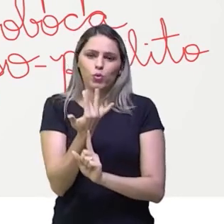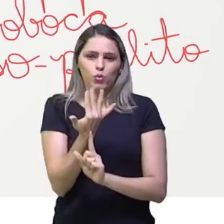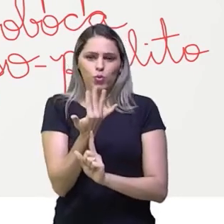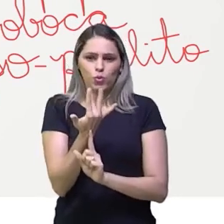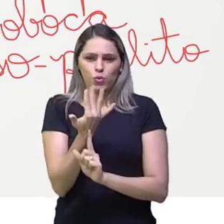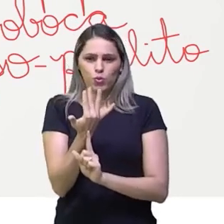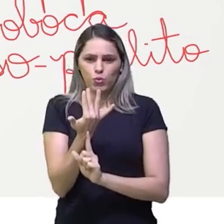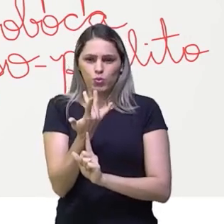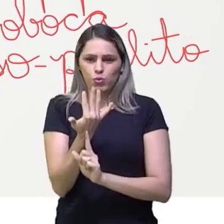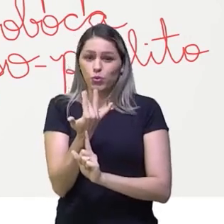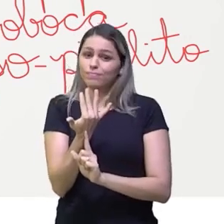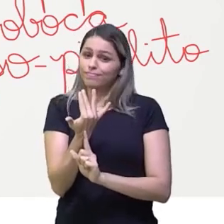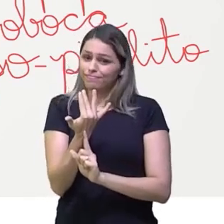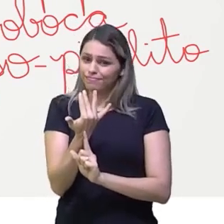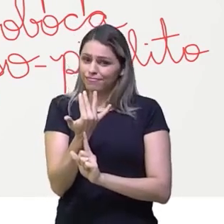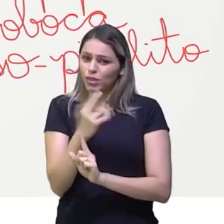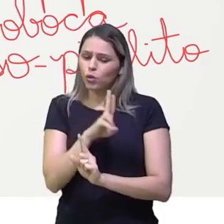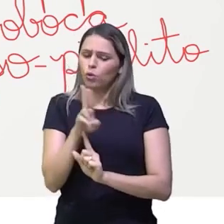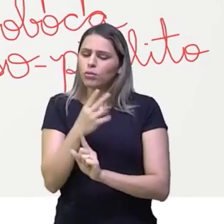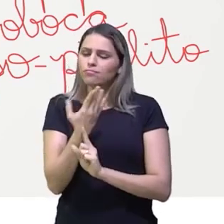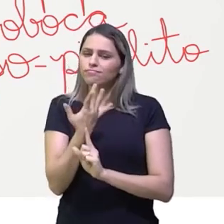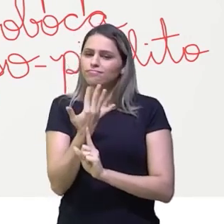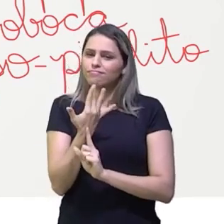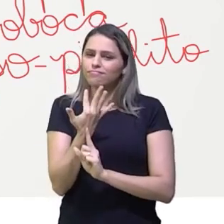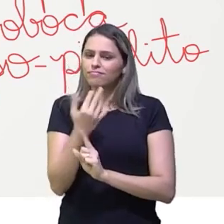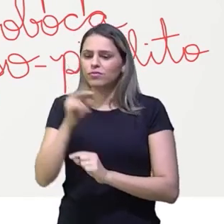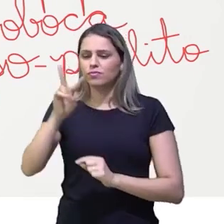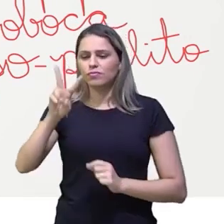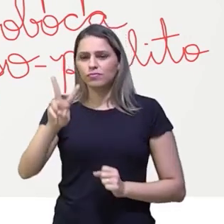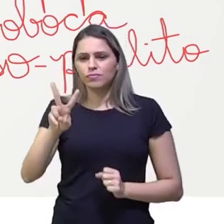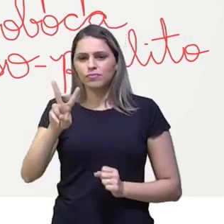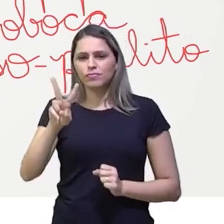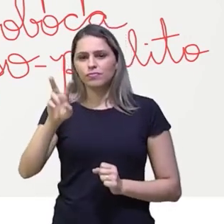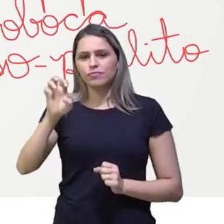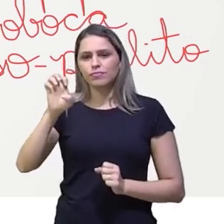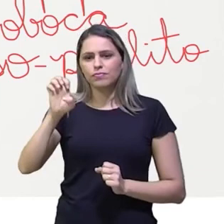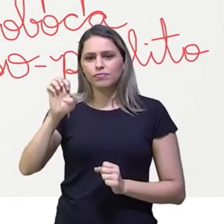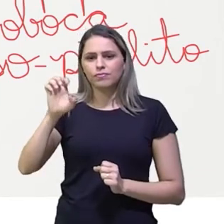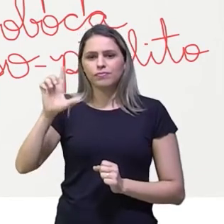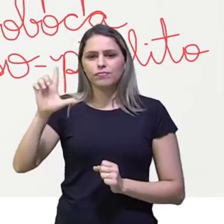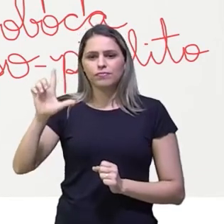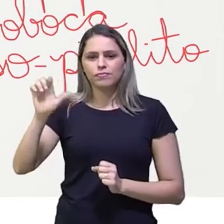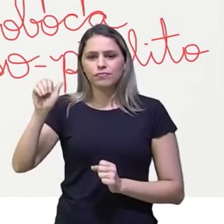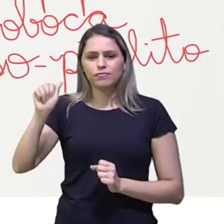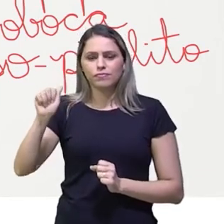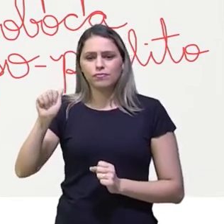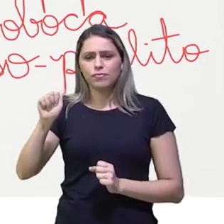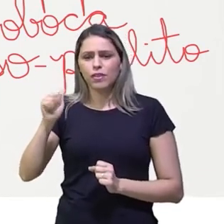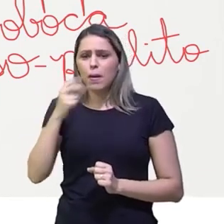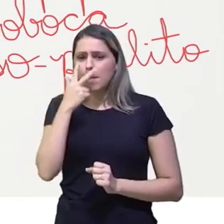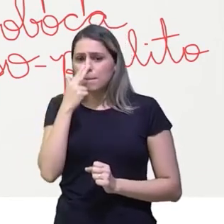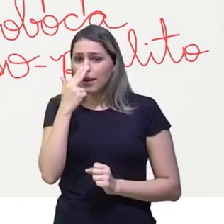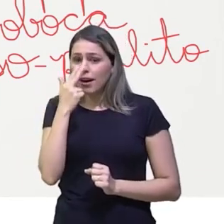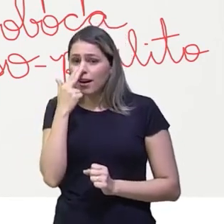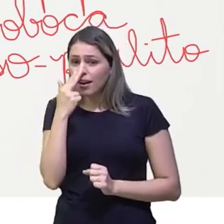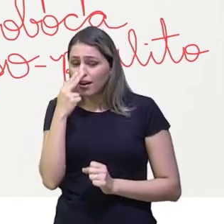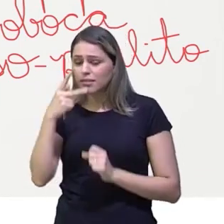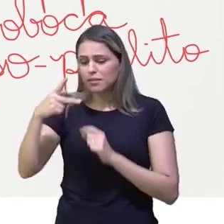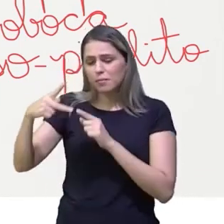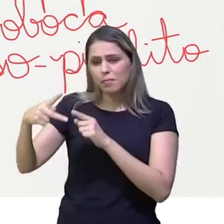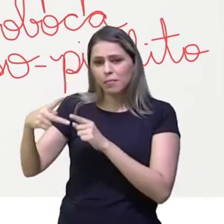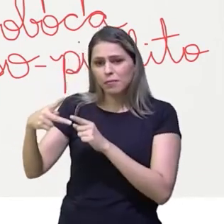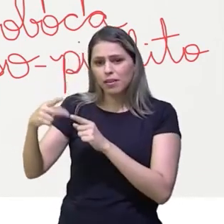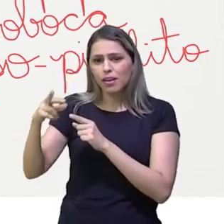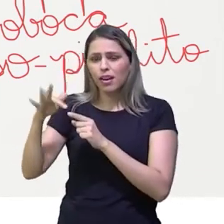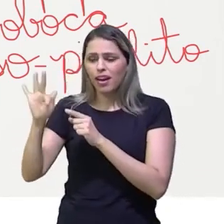Vela. Muito bem. V. V. Olha o som. Diferente do... Parecido, mas é diferente